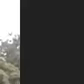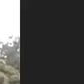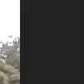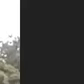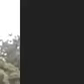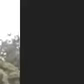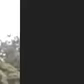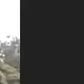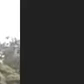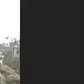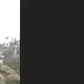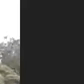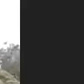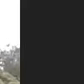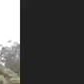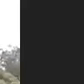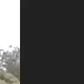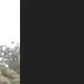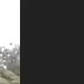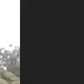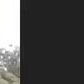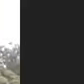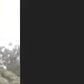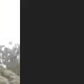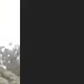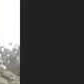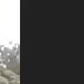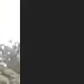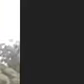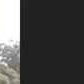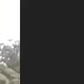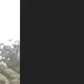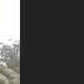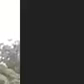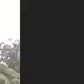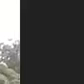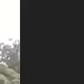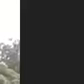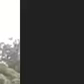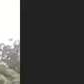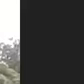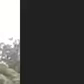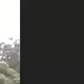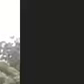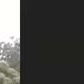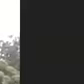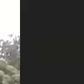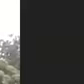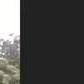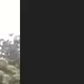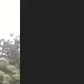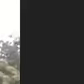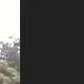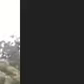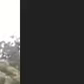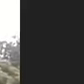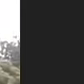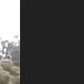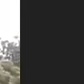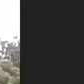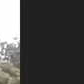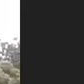será do ser humano amanhã, né? O que uma empresa assim pensa sobre pessoas assim, né? Como nós que trabalhamos tanto tempo